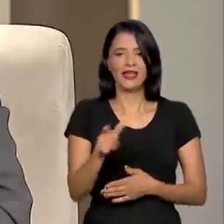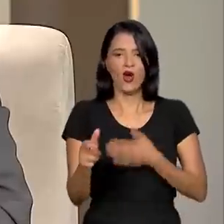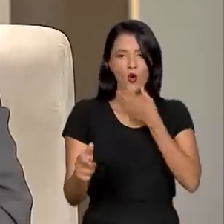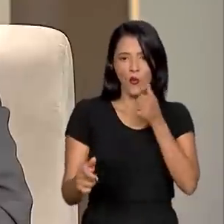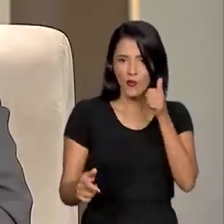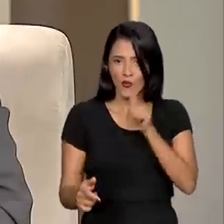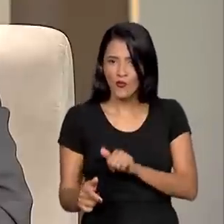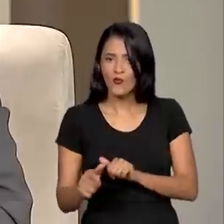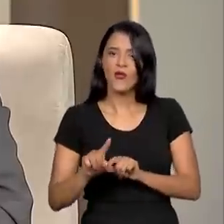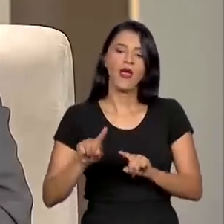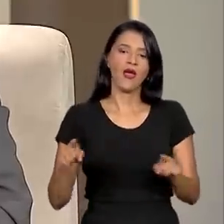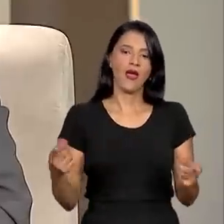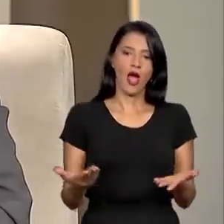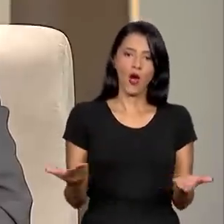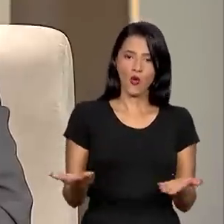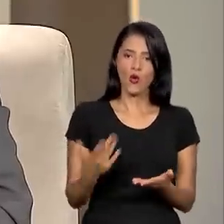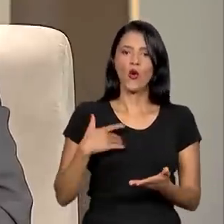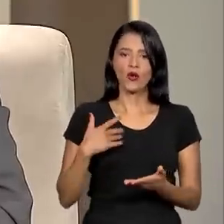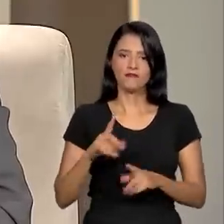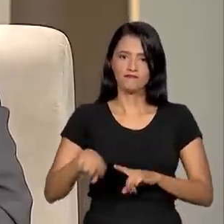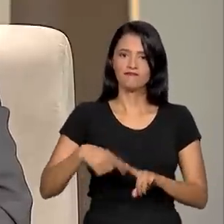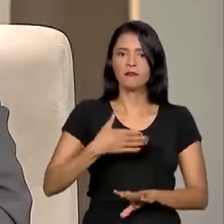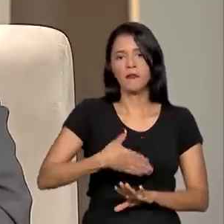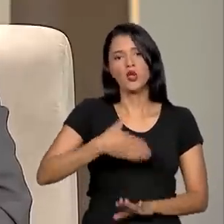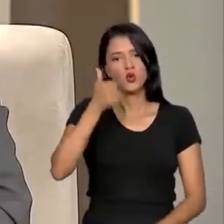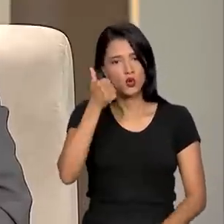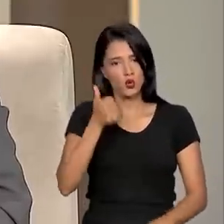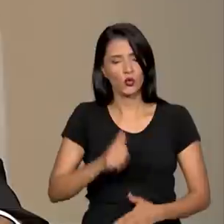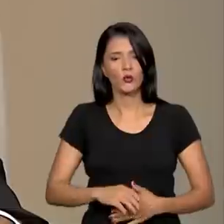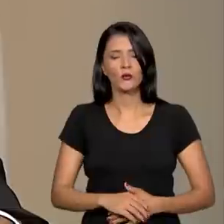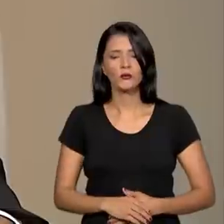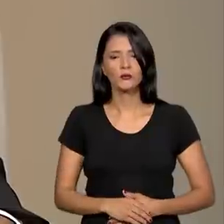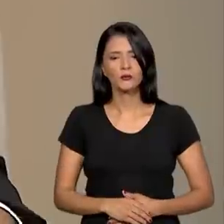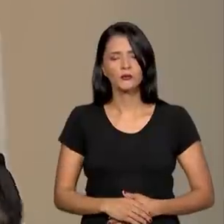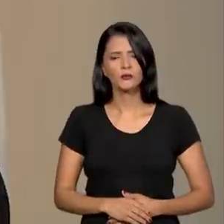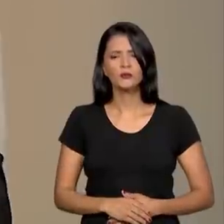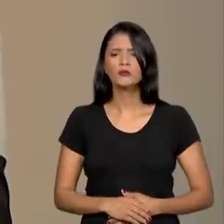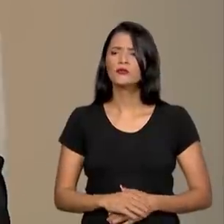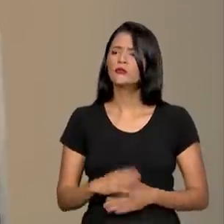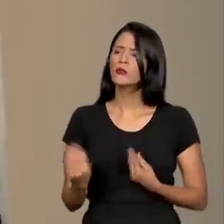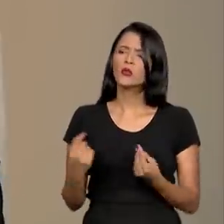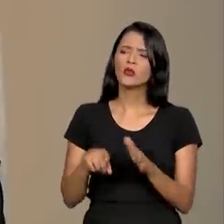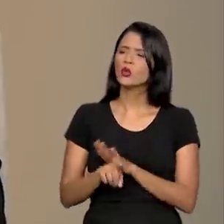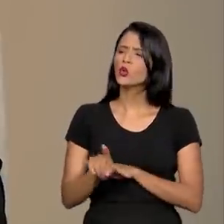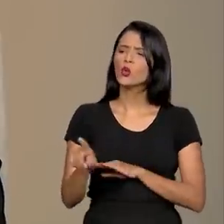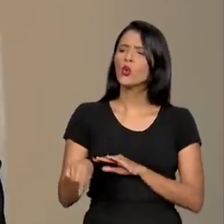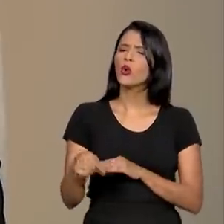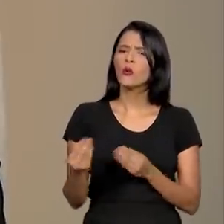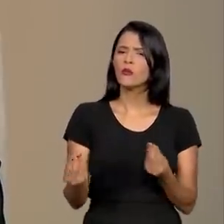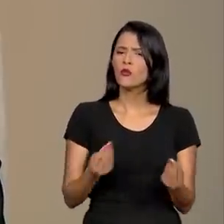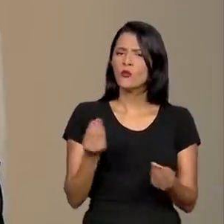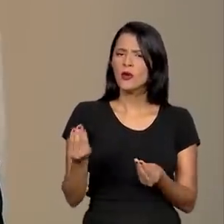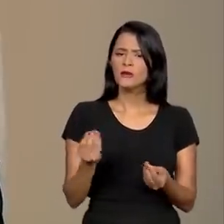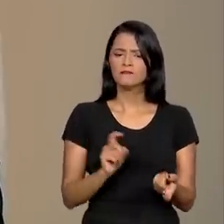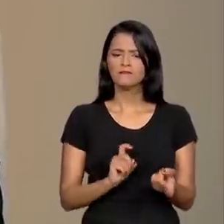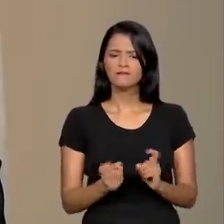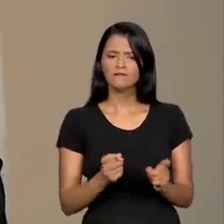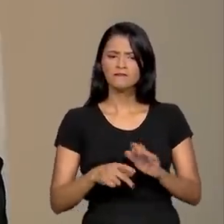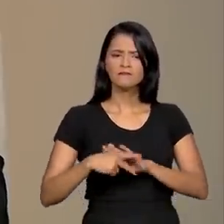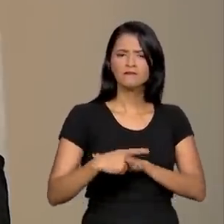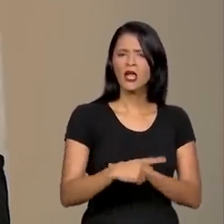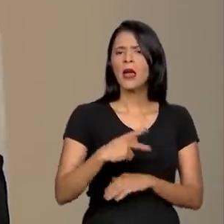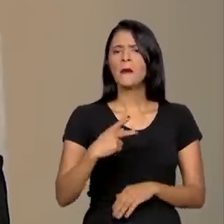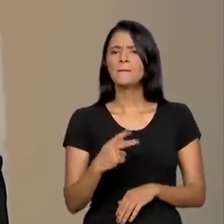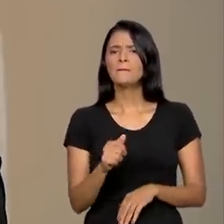Isso progrediu bastante e iniciativas como essa. E como que fica essa questão da gestão patrimonial,